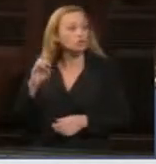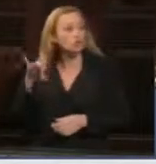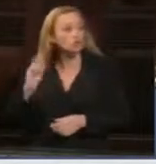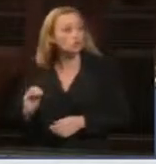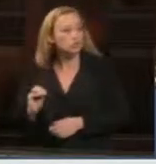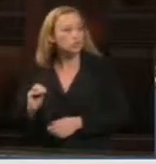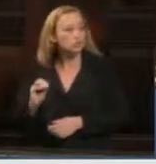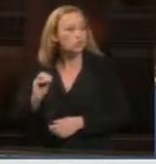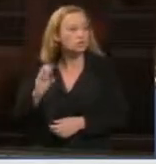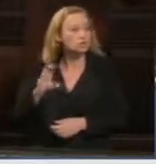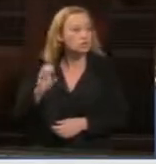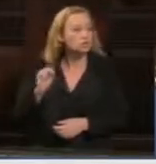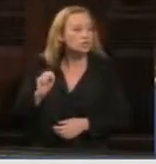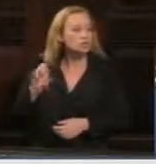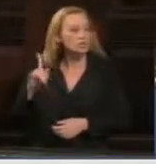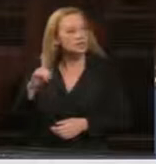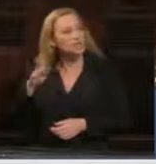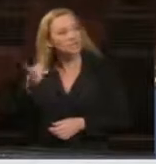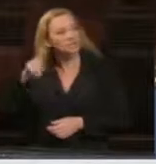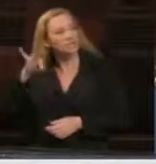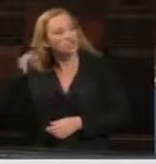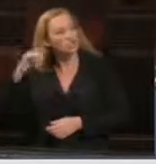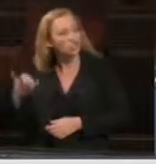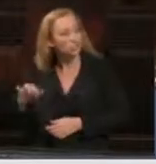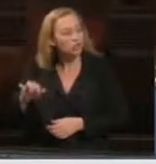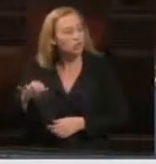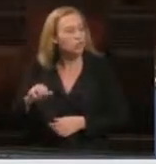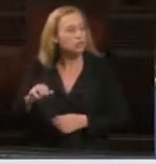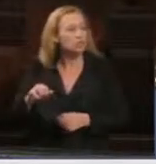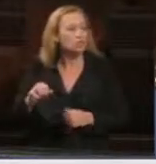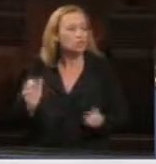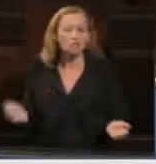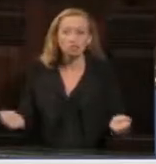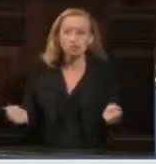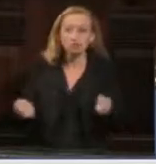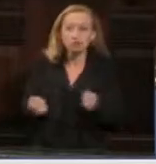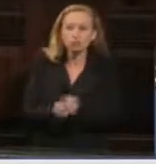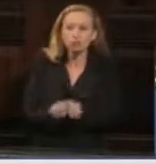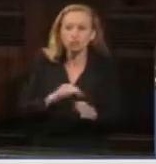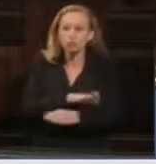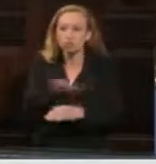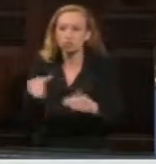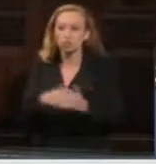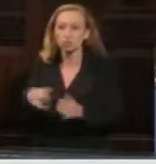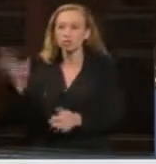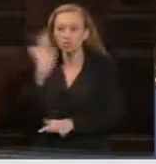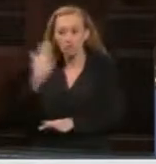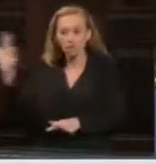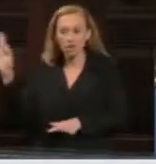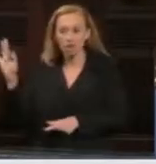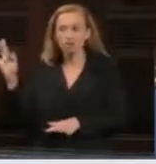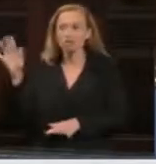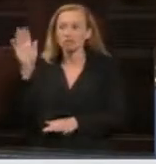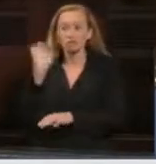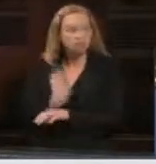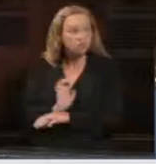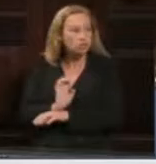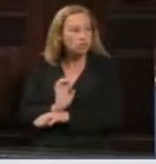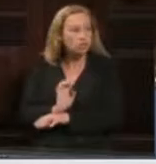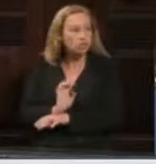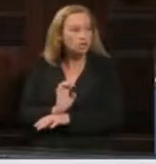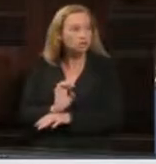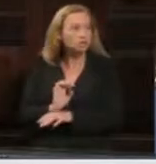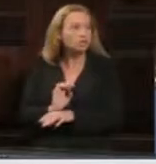todas as instituições de ensino superior públicas do rio de janeiro federais estaduais para a oferta de ensino superior